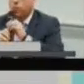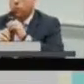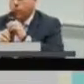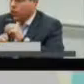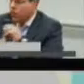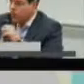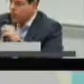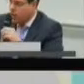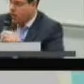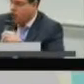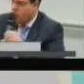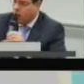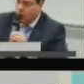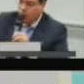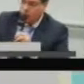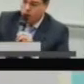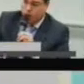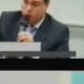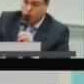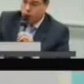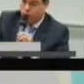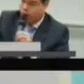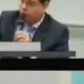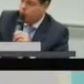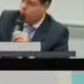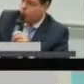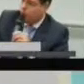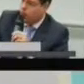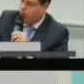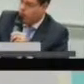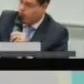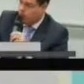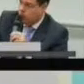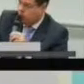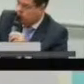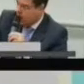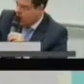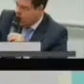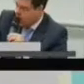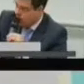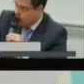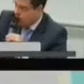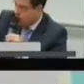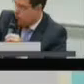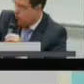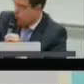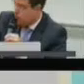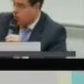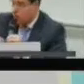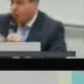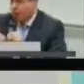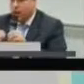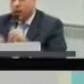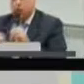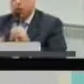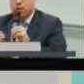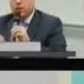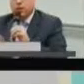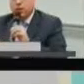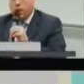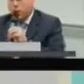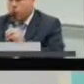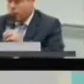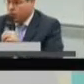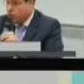se complicam e fazem com que os gestores estaduais e municipais não possam adquirir os medicamentos, os insumos